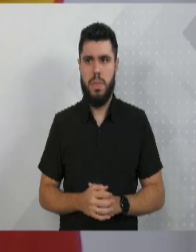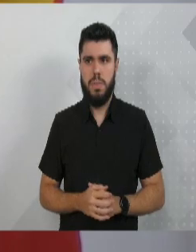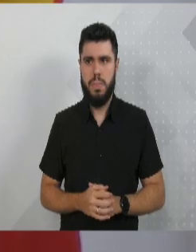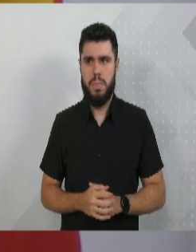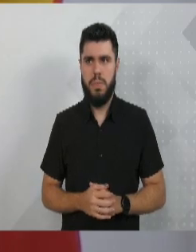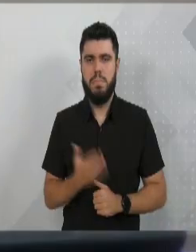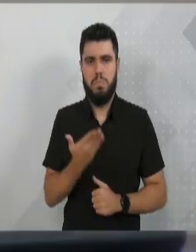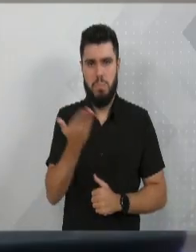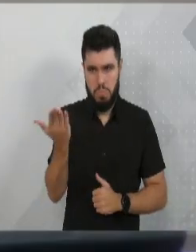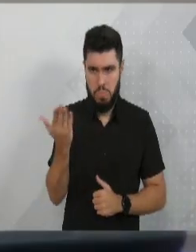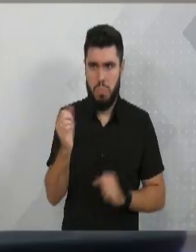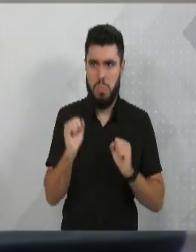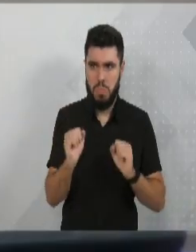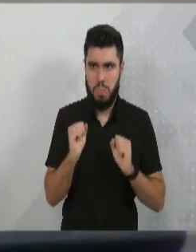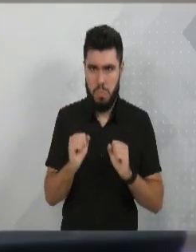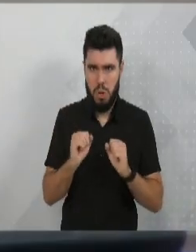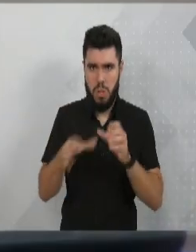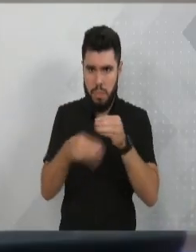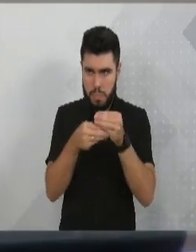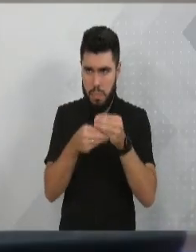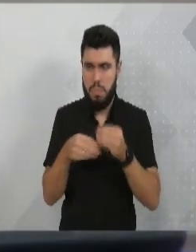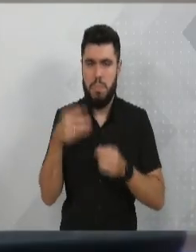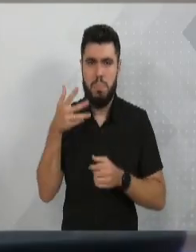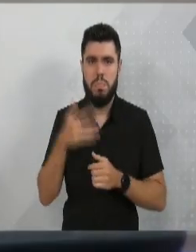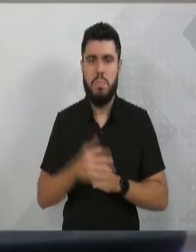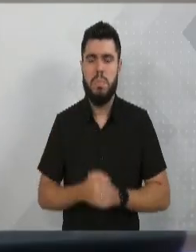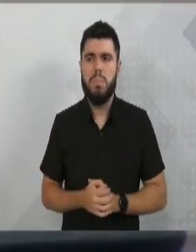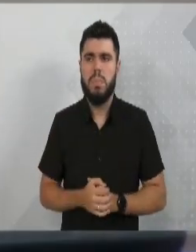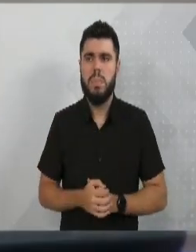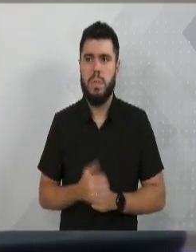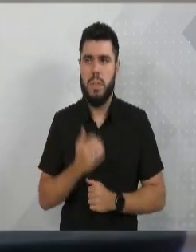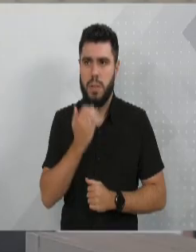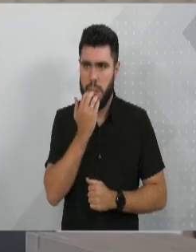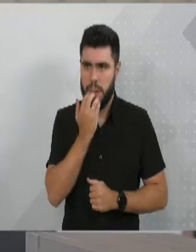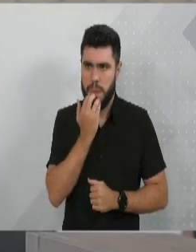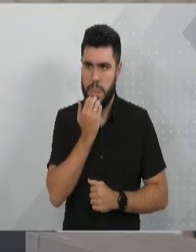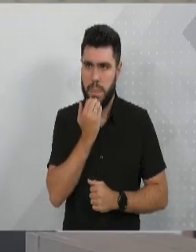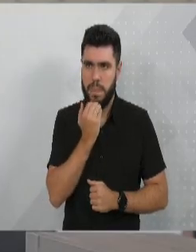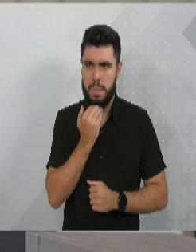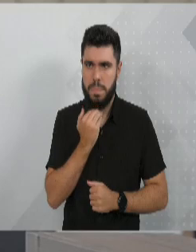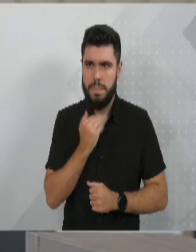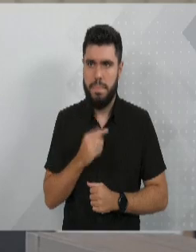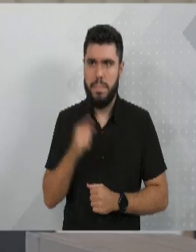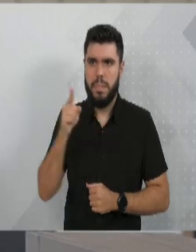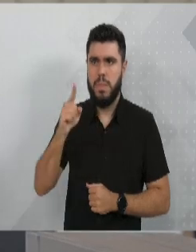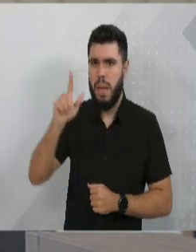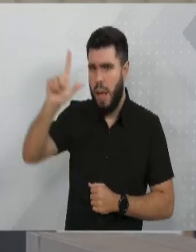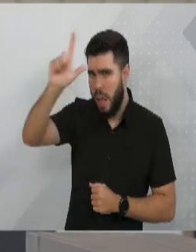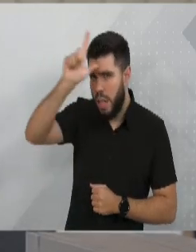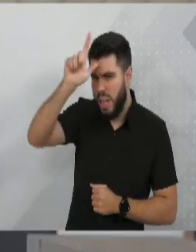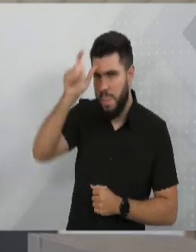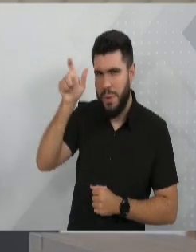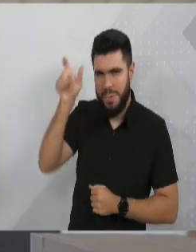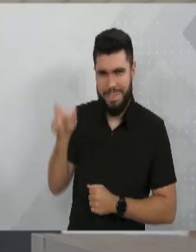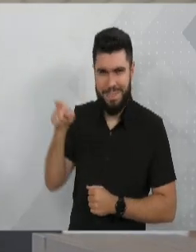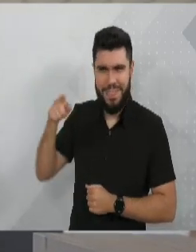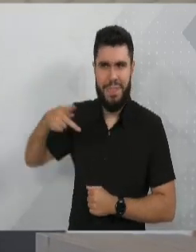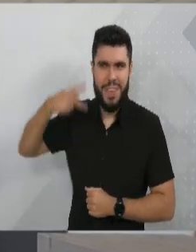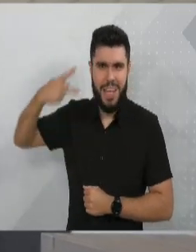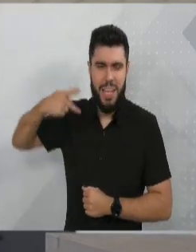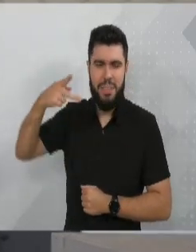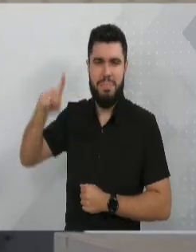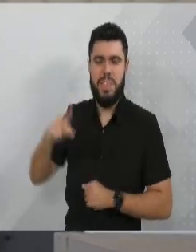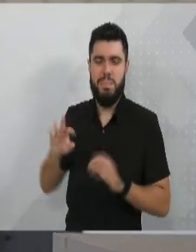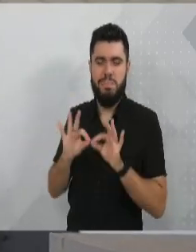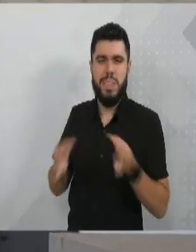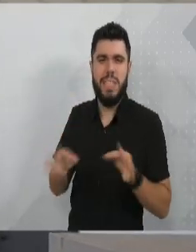com autorização do orador Almir Vieira o vereador alemão é a sua